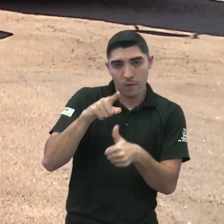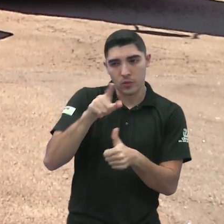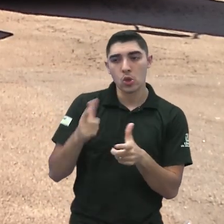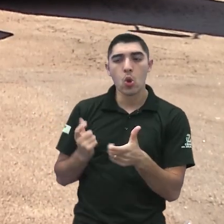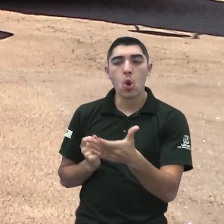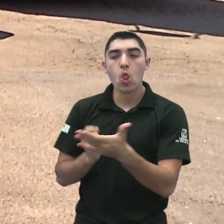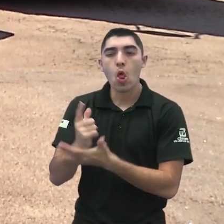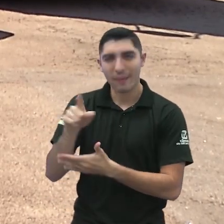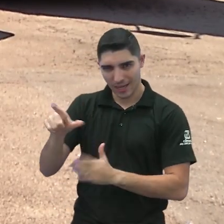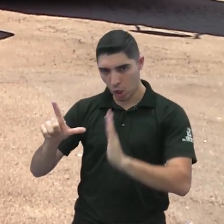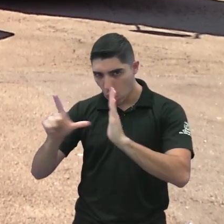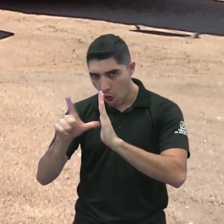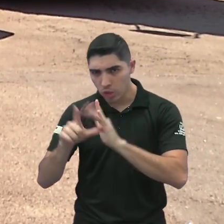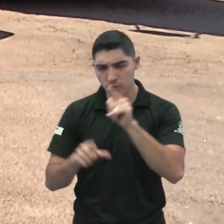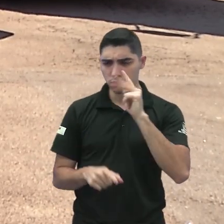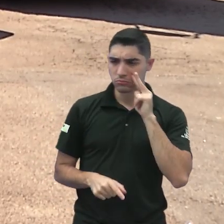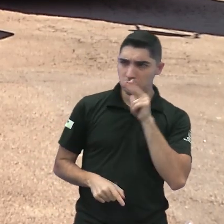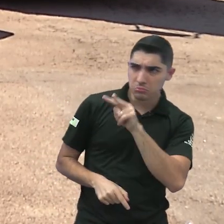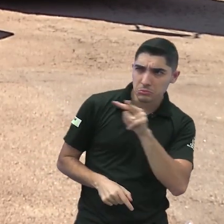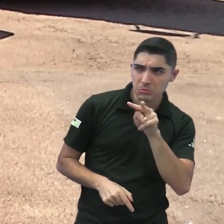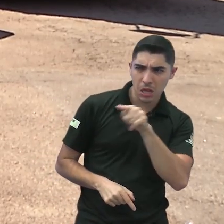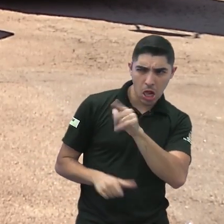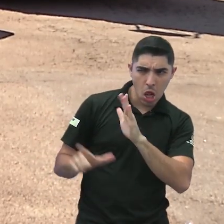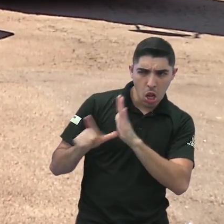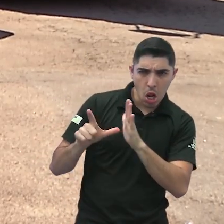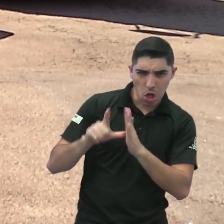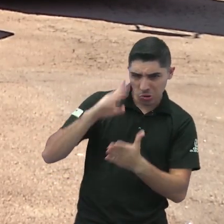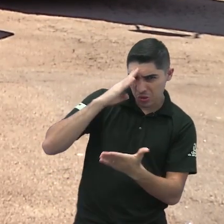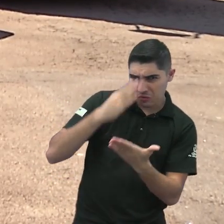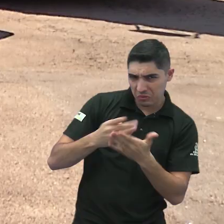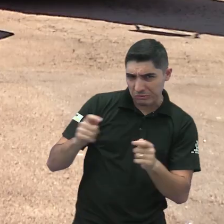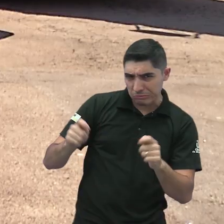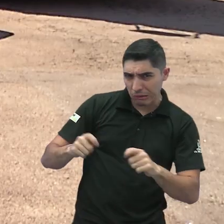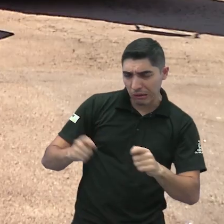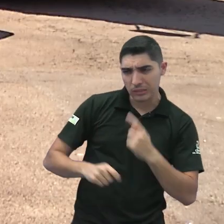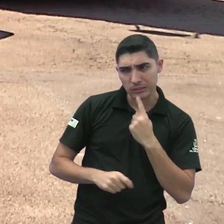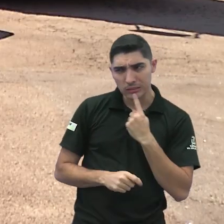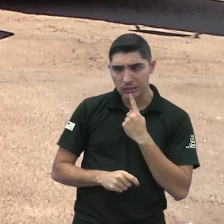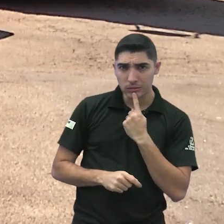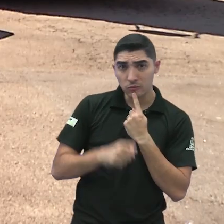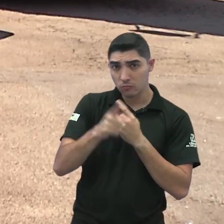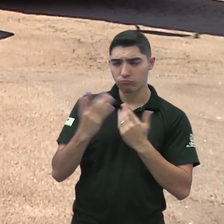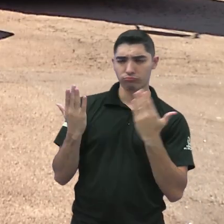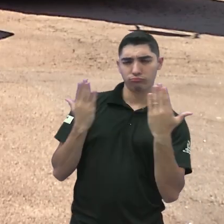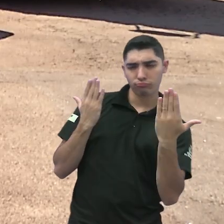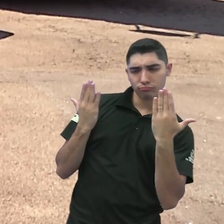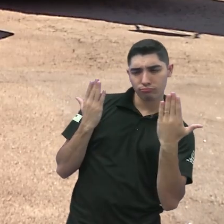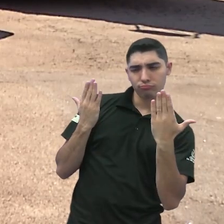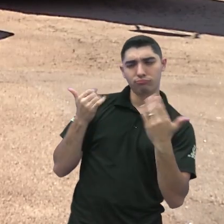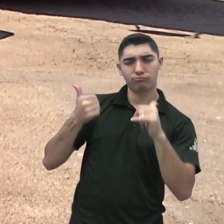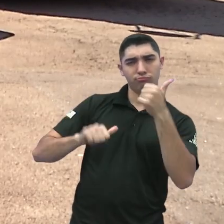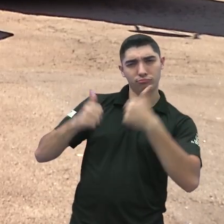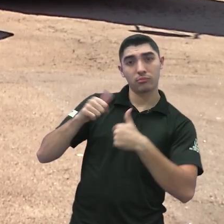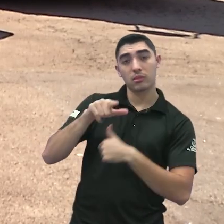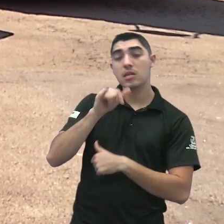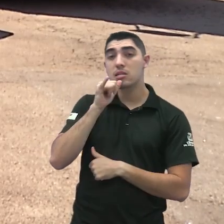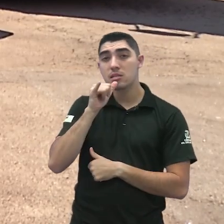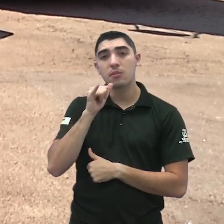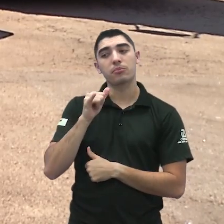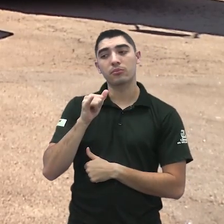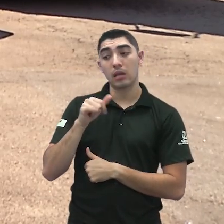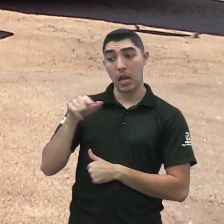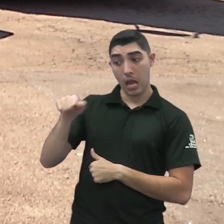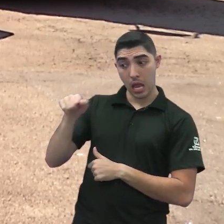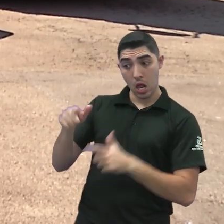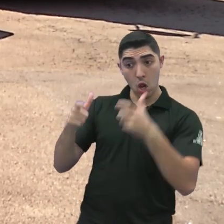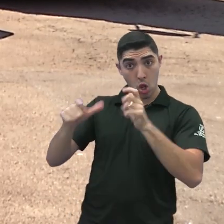Primeiramente, no local da compra, se atentar para ver se o local é uma loja confiável, se é um estabelecimento